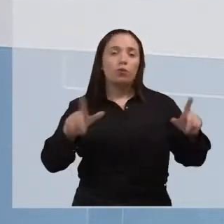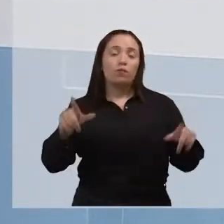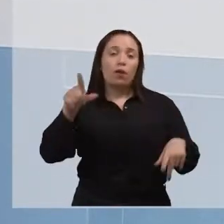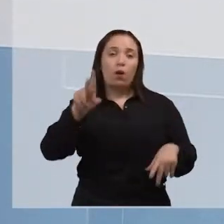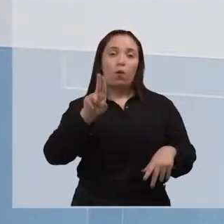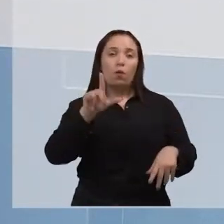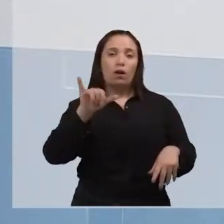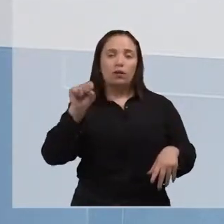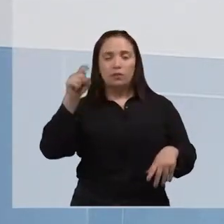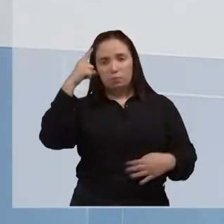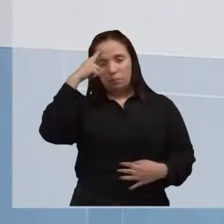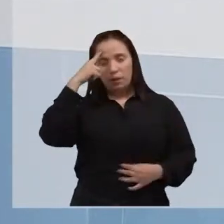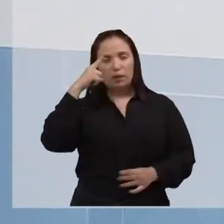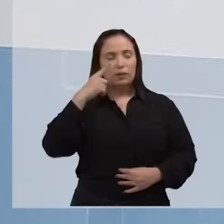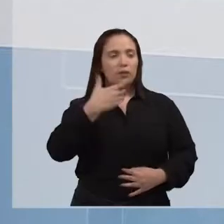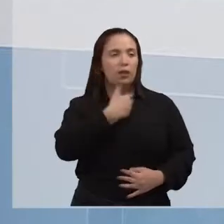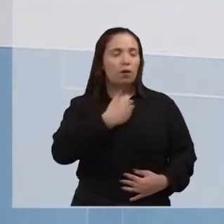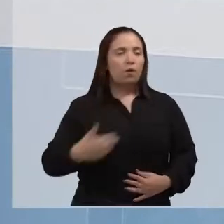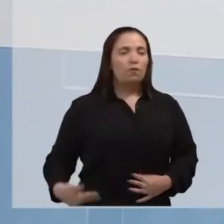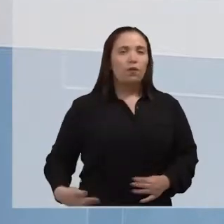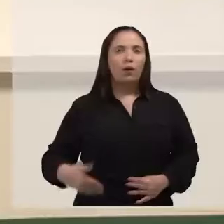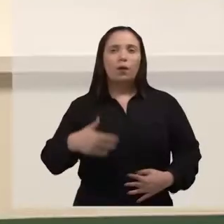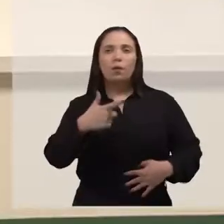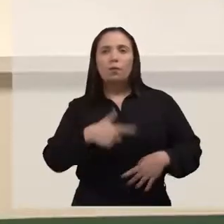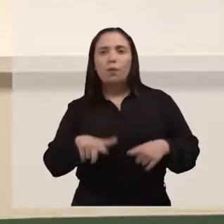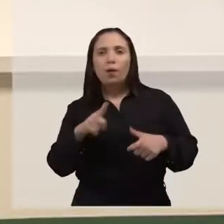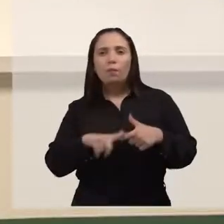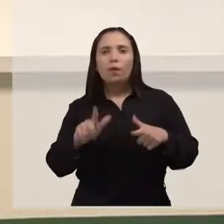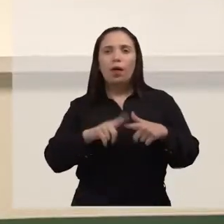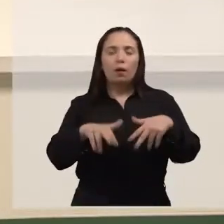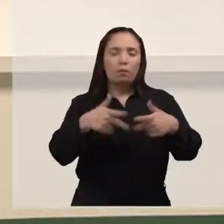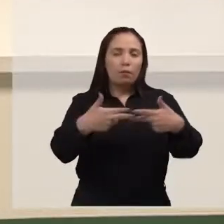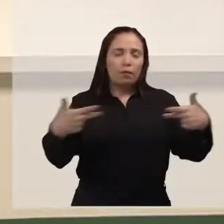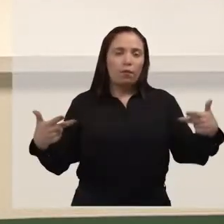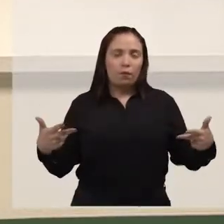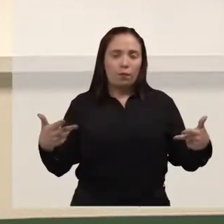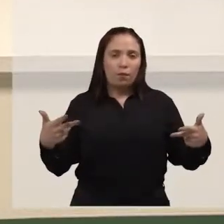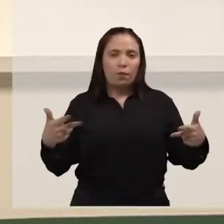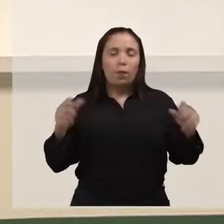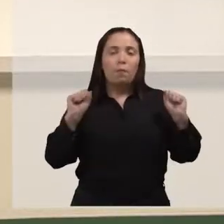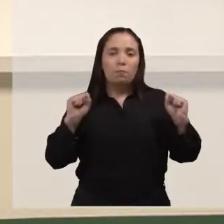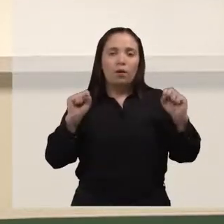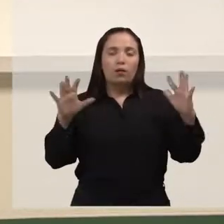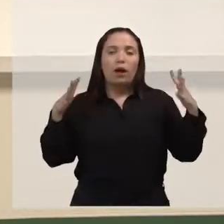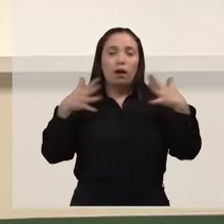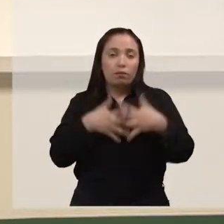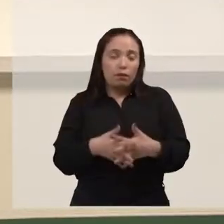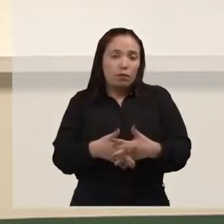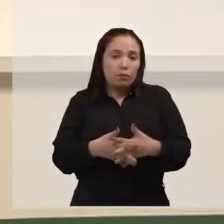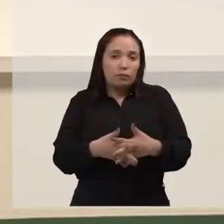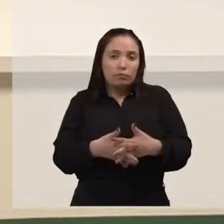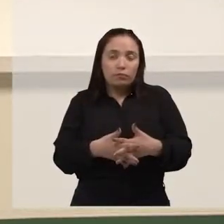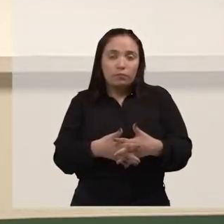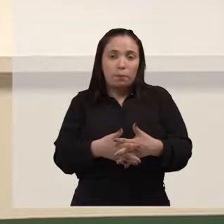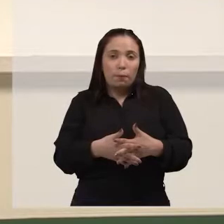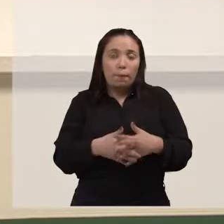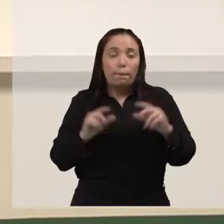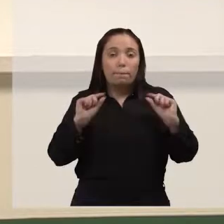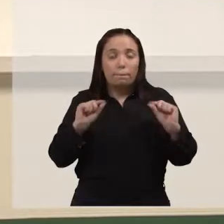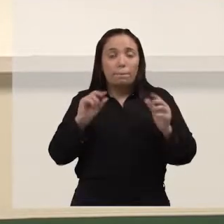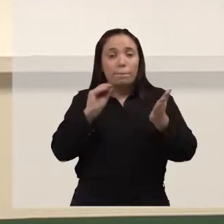governo desgastado, cheio de problemas, papapá e tal, cheio de denúncia, o atrapalharia. E o que atrapalhou o Ulisses foi falta de